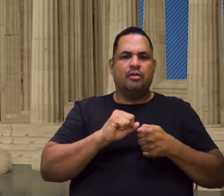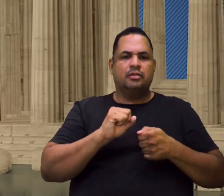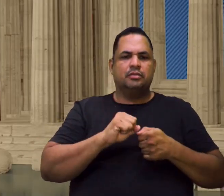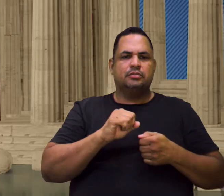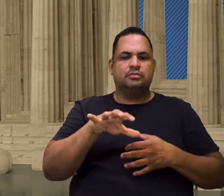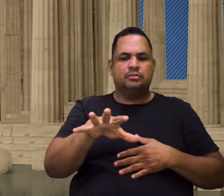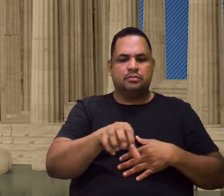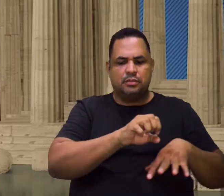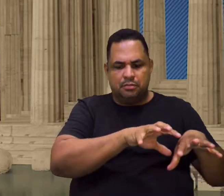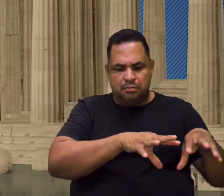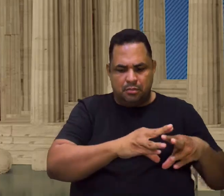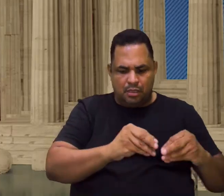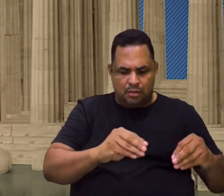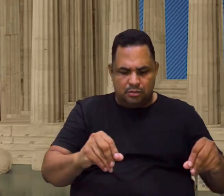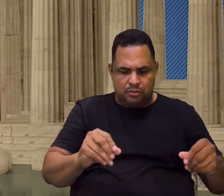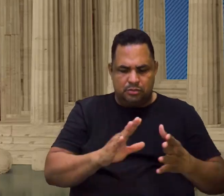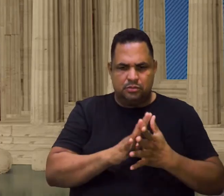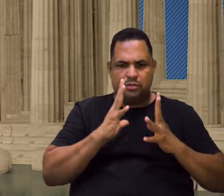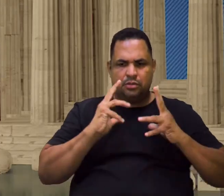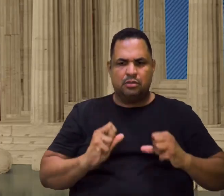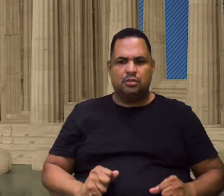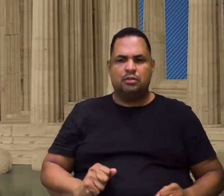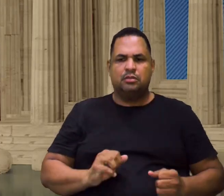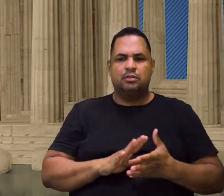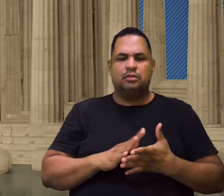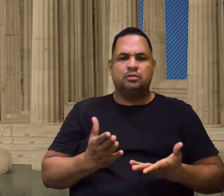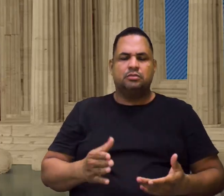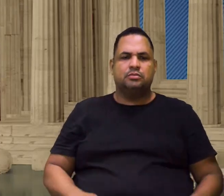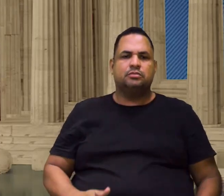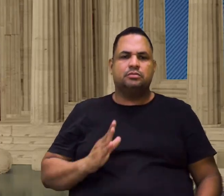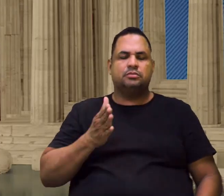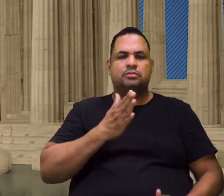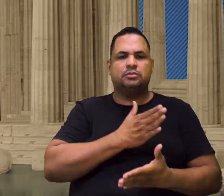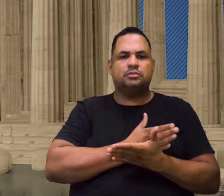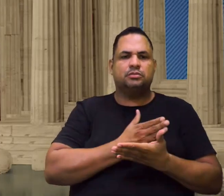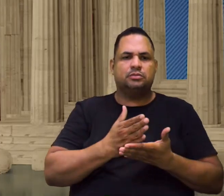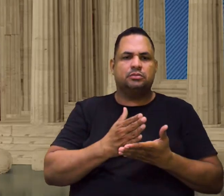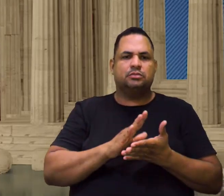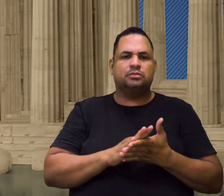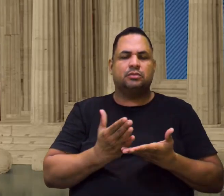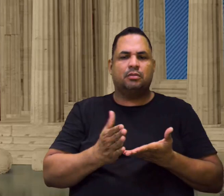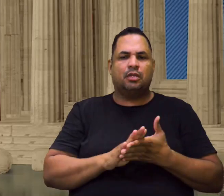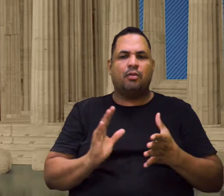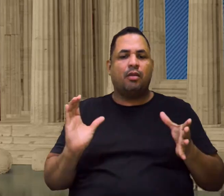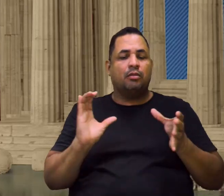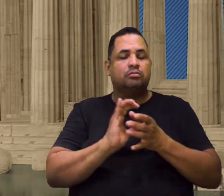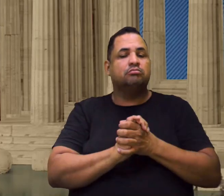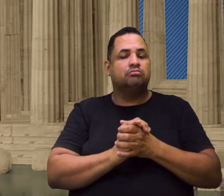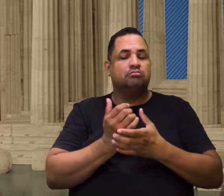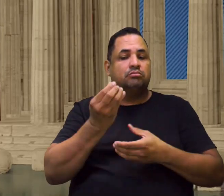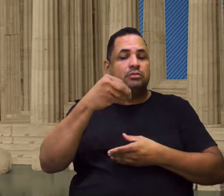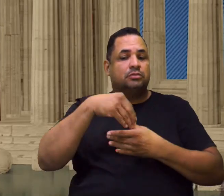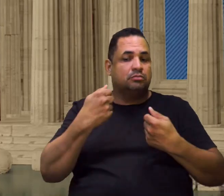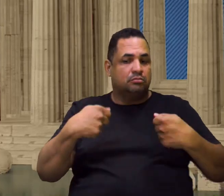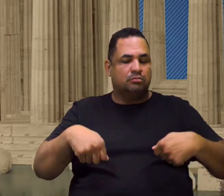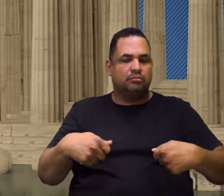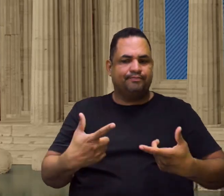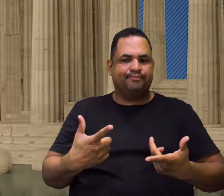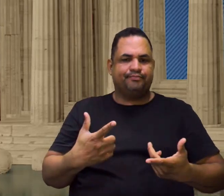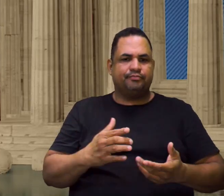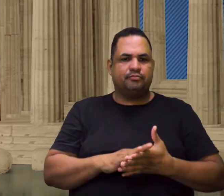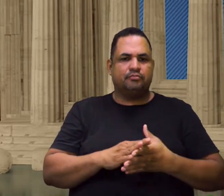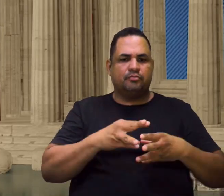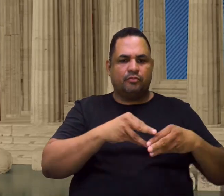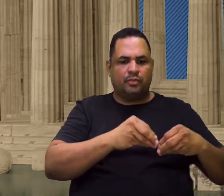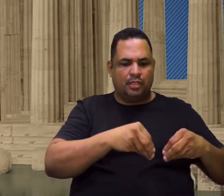pego aqueles plásticos limpos, né, e já lá em casa eu já iniciei um trabalho com a minha esposa nessa perspectiva. Ou seja, os